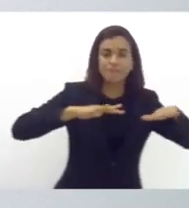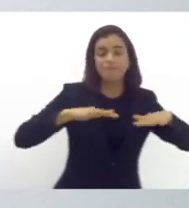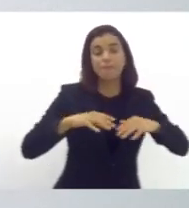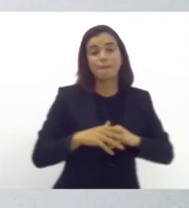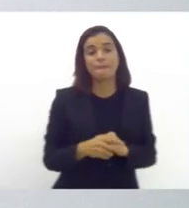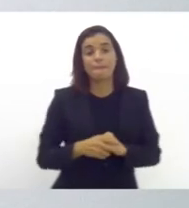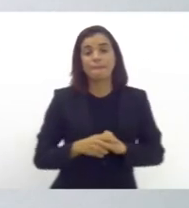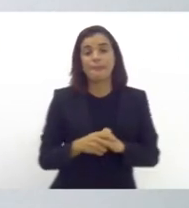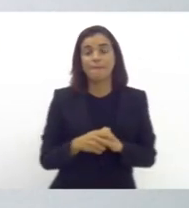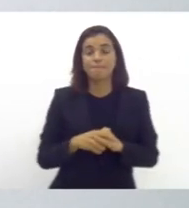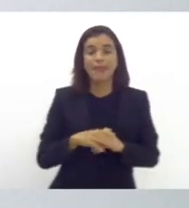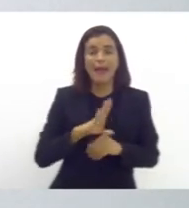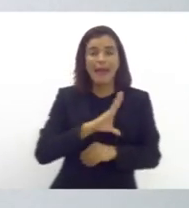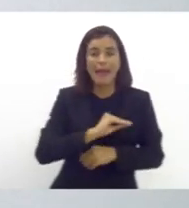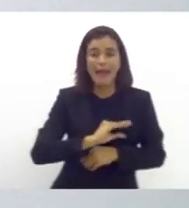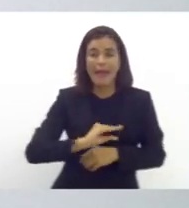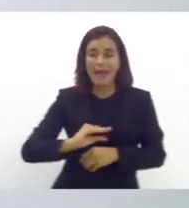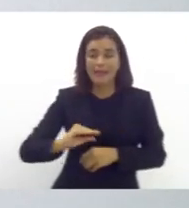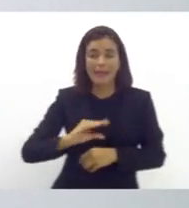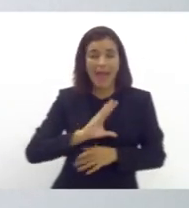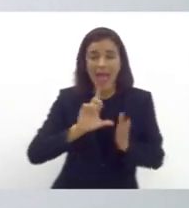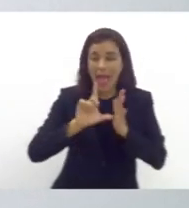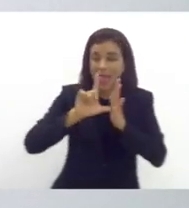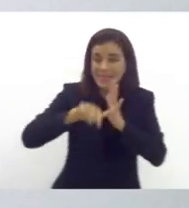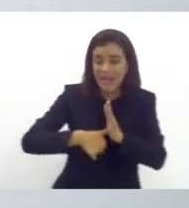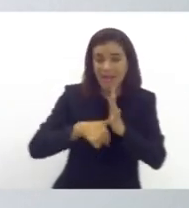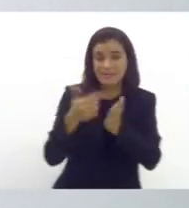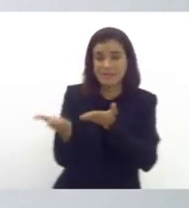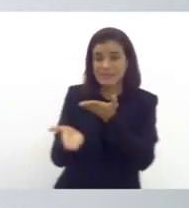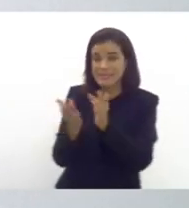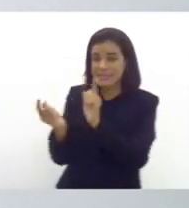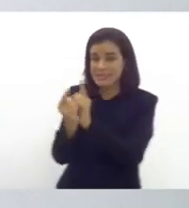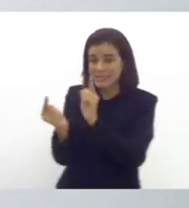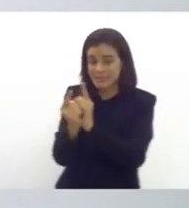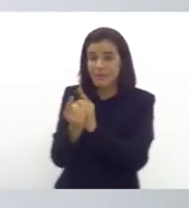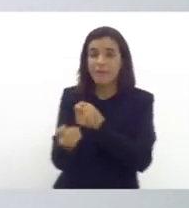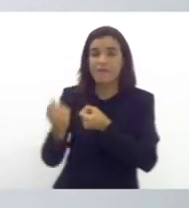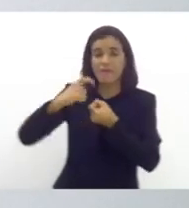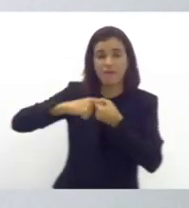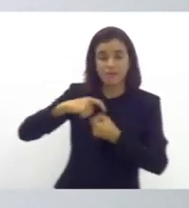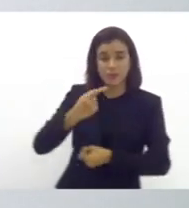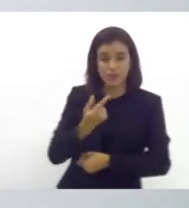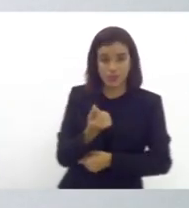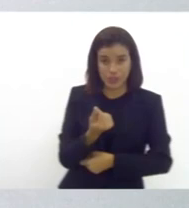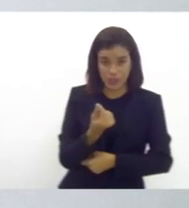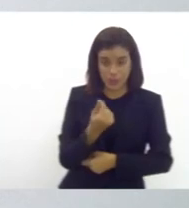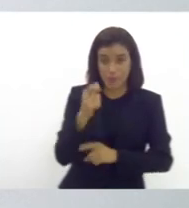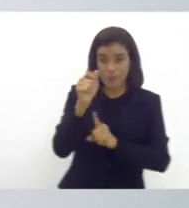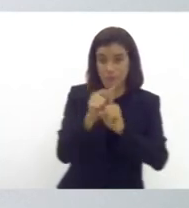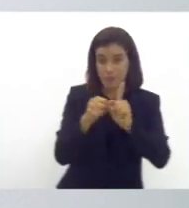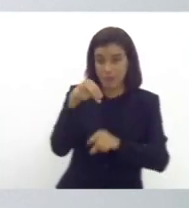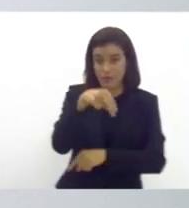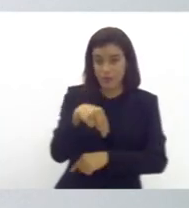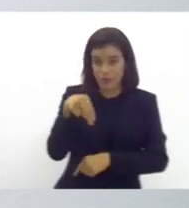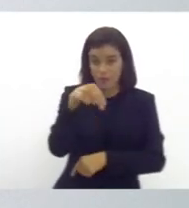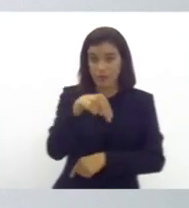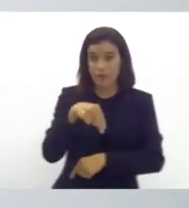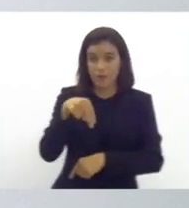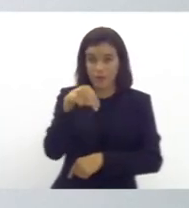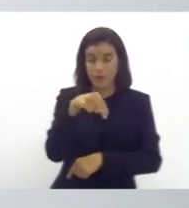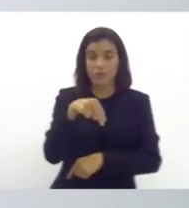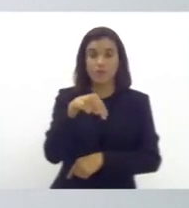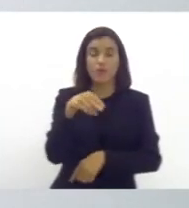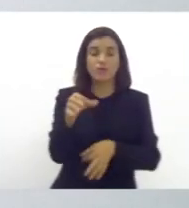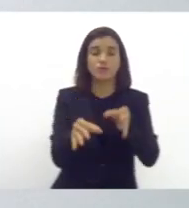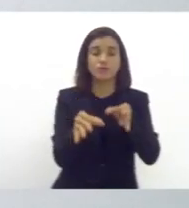atrasos sistêmicos nos os atendimentos em clínicas de rebolo em novembro desse ano a